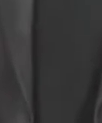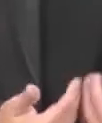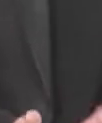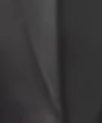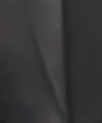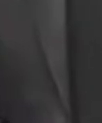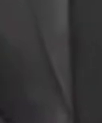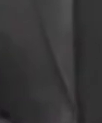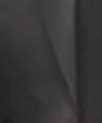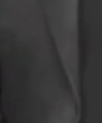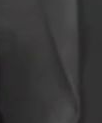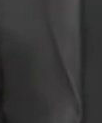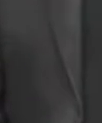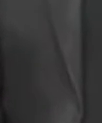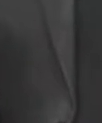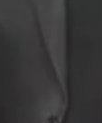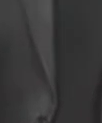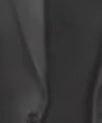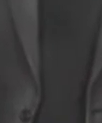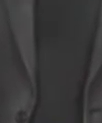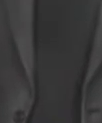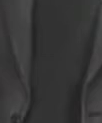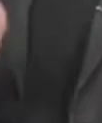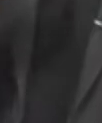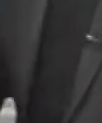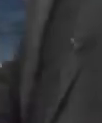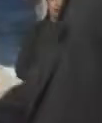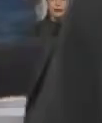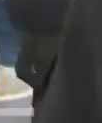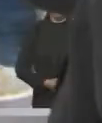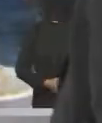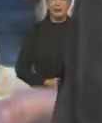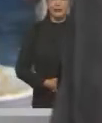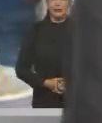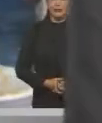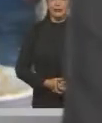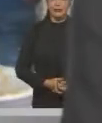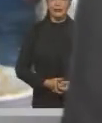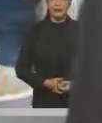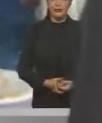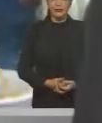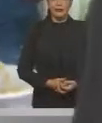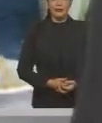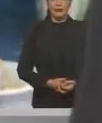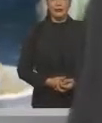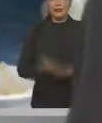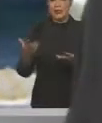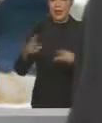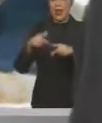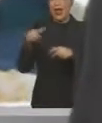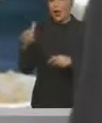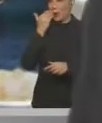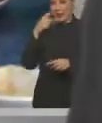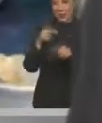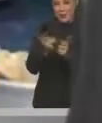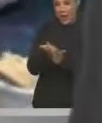de verde para enganar os clientes. Não é possível. Vamos ver isso aqui. Vai, joga no telão. No prato dos